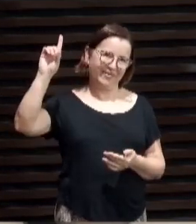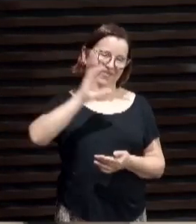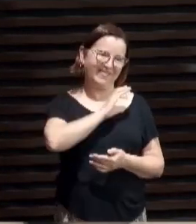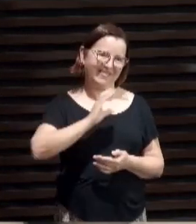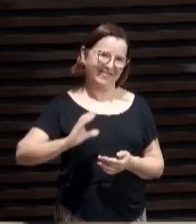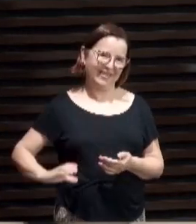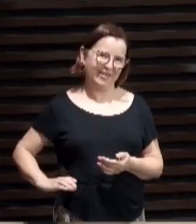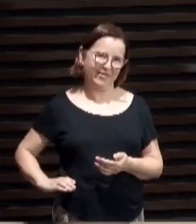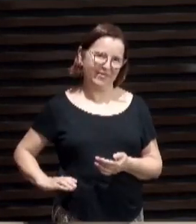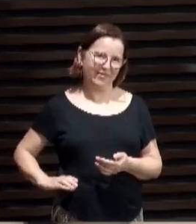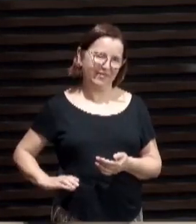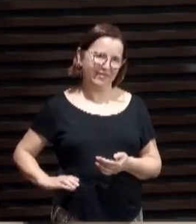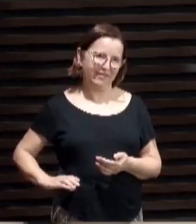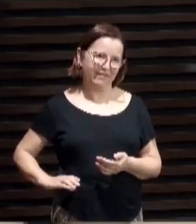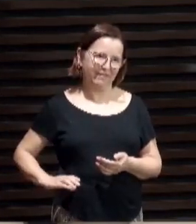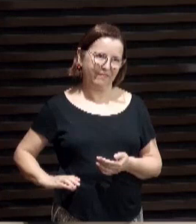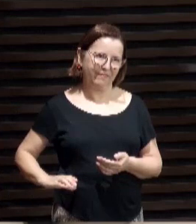Cristo.